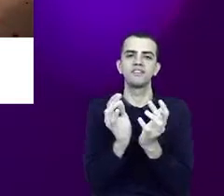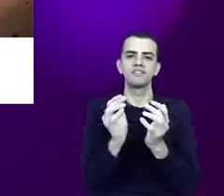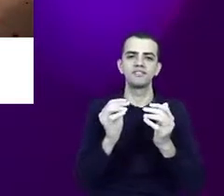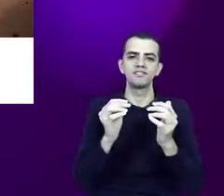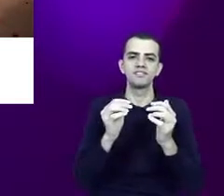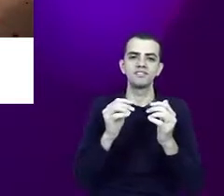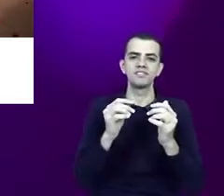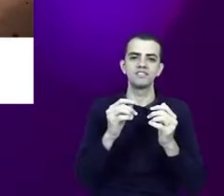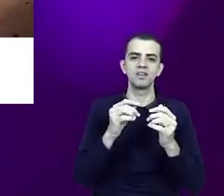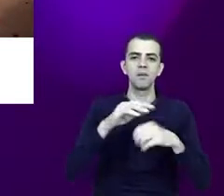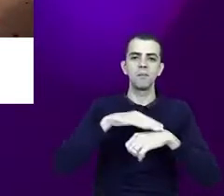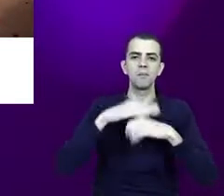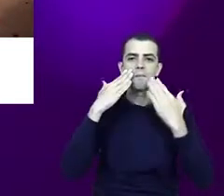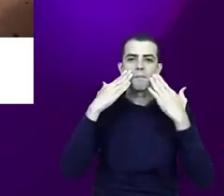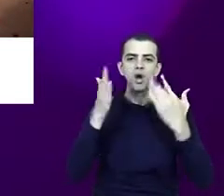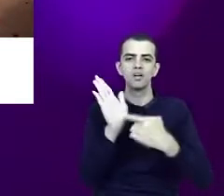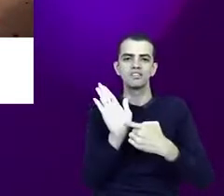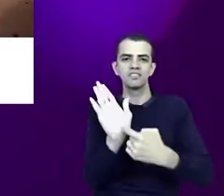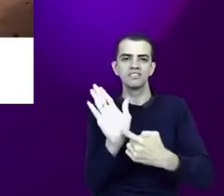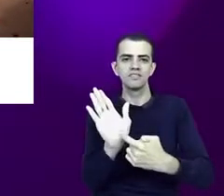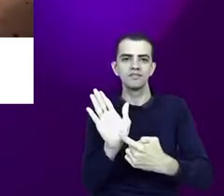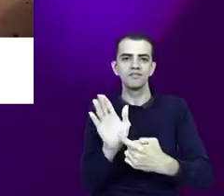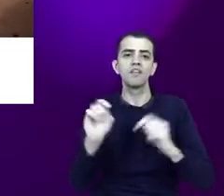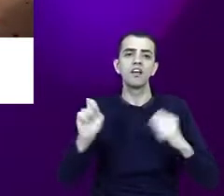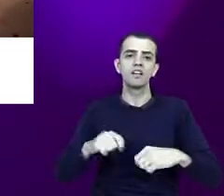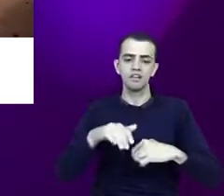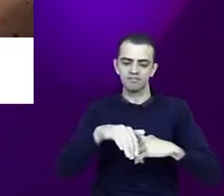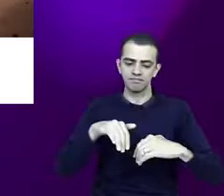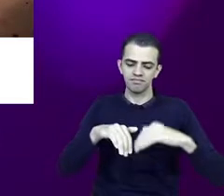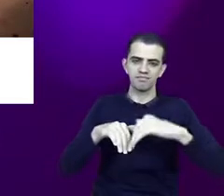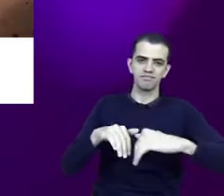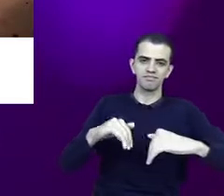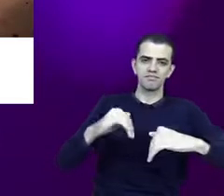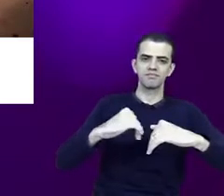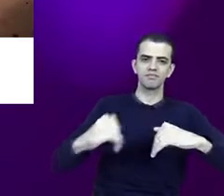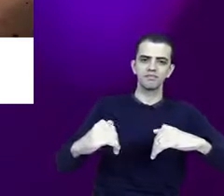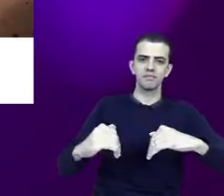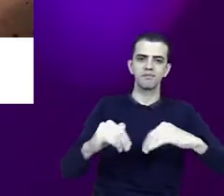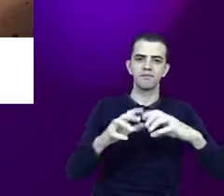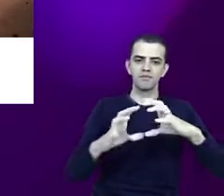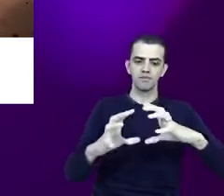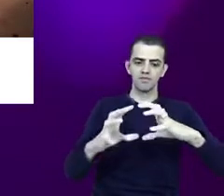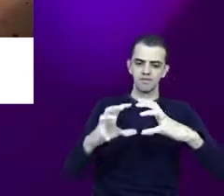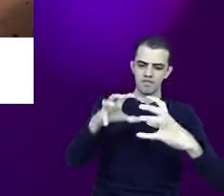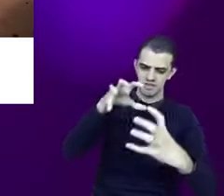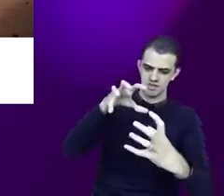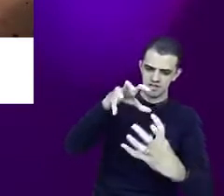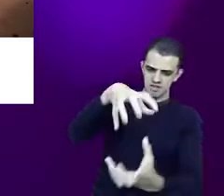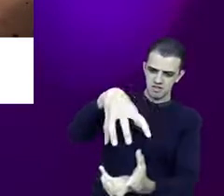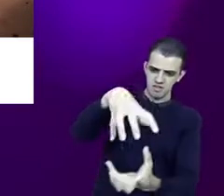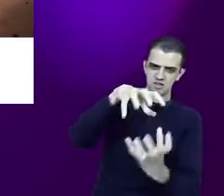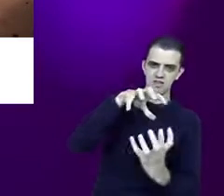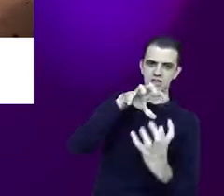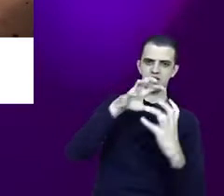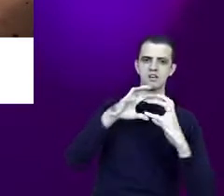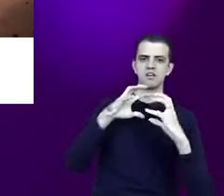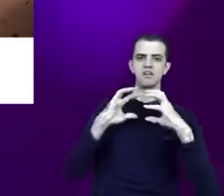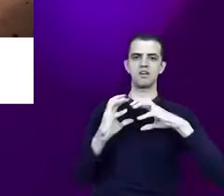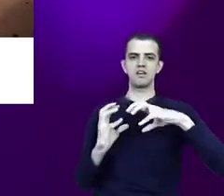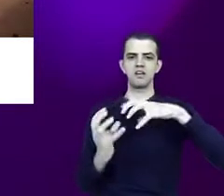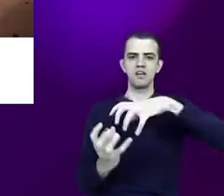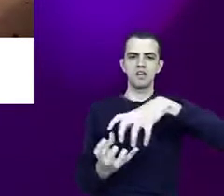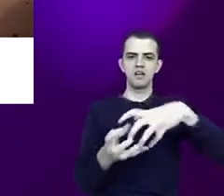osso. E você pode colocar ela em vários planos para você ver a quantidade de copa que está